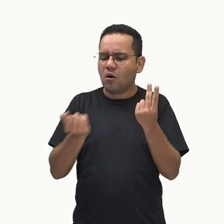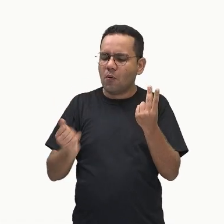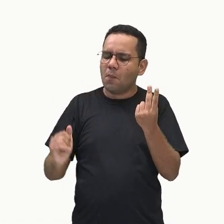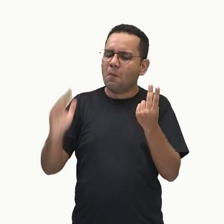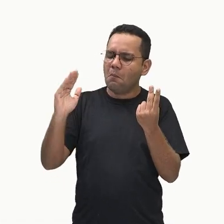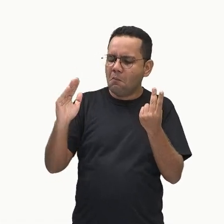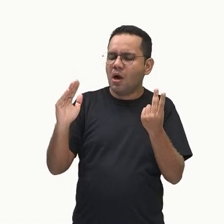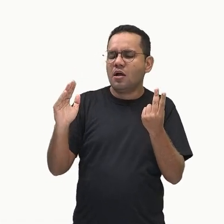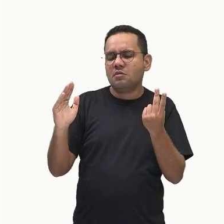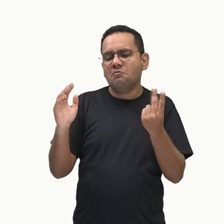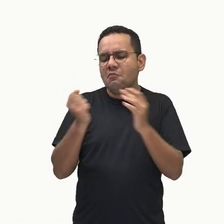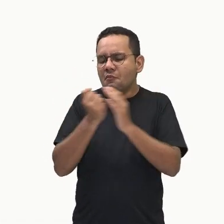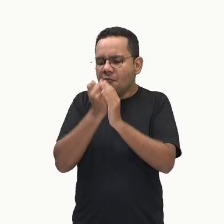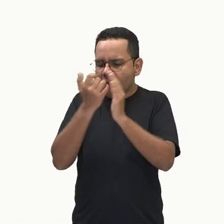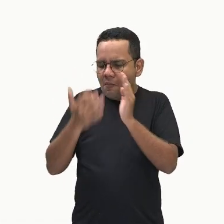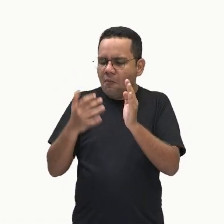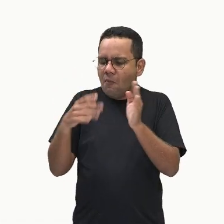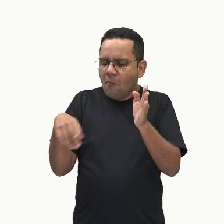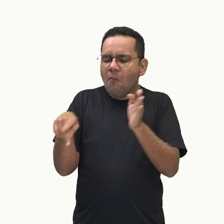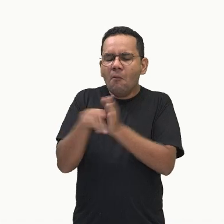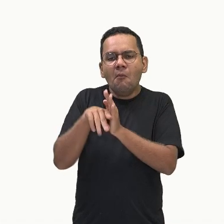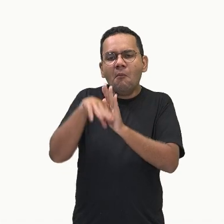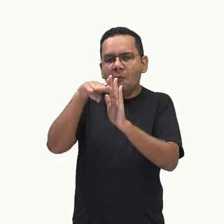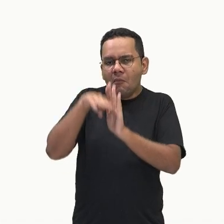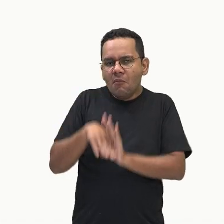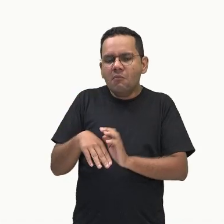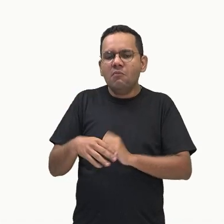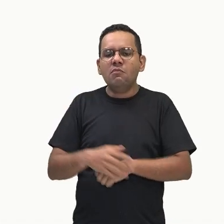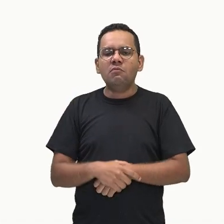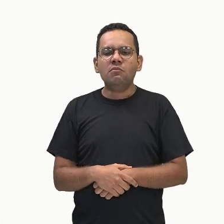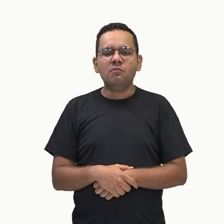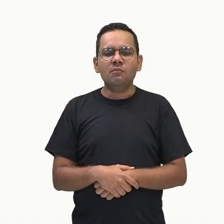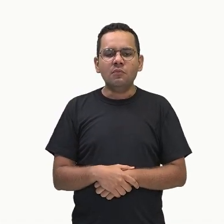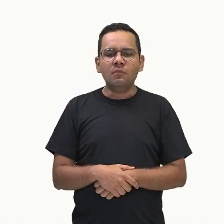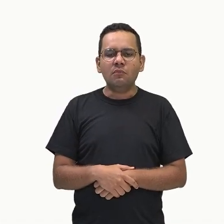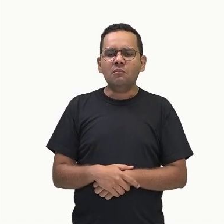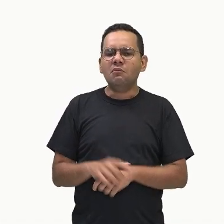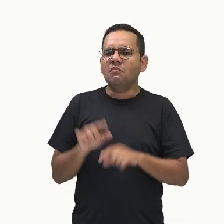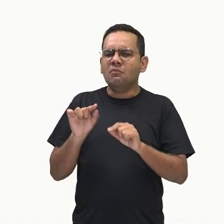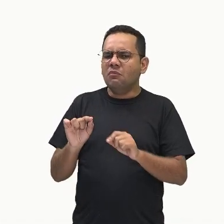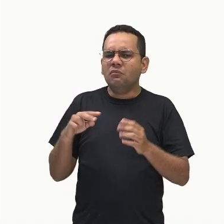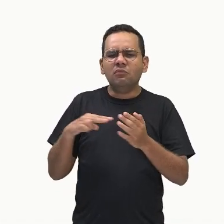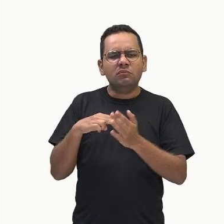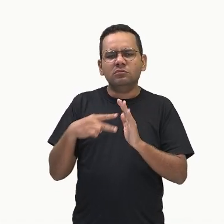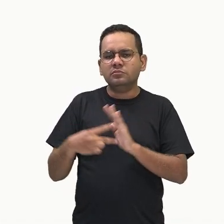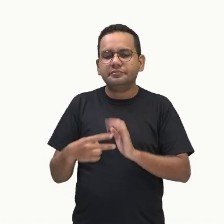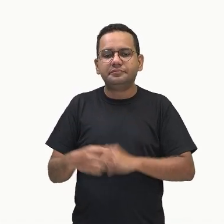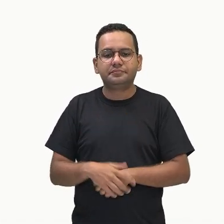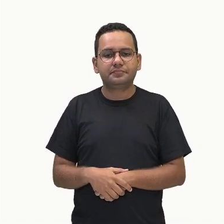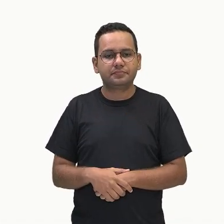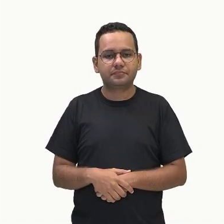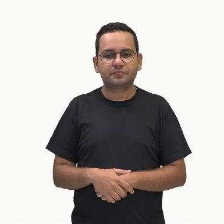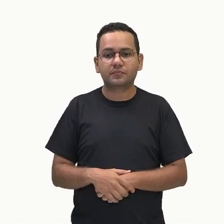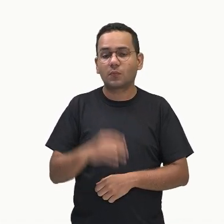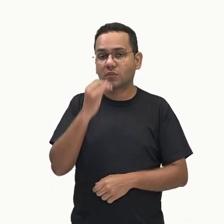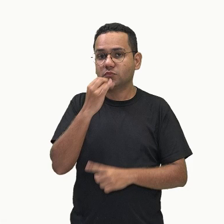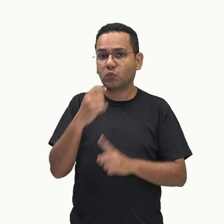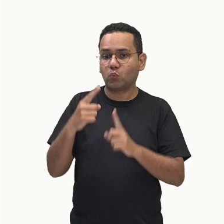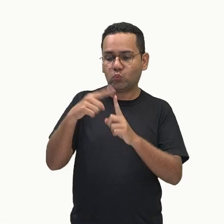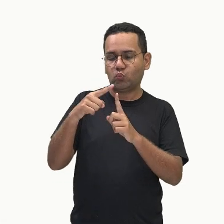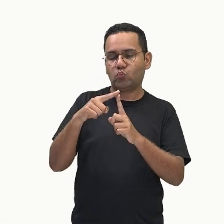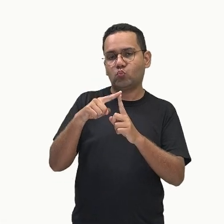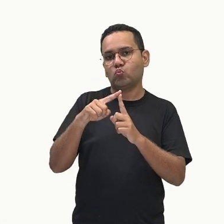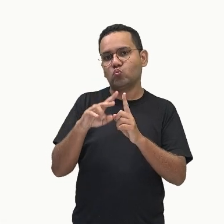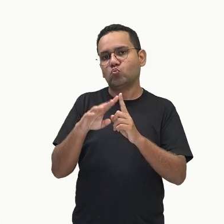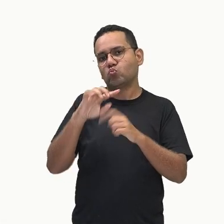elementos em proporções definidas. Em proporções definidas quer dizer que um átomo de um determinado elemento vai